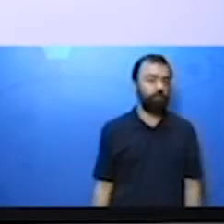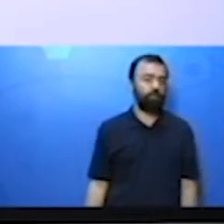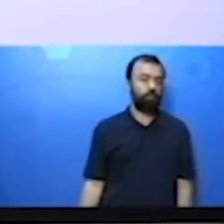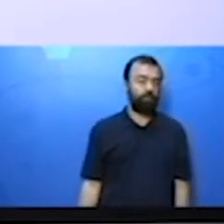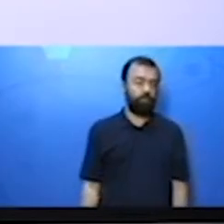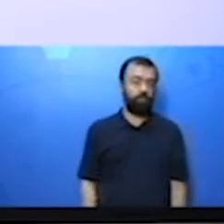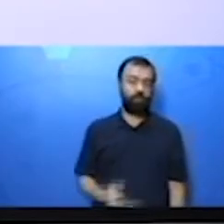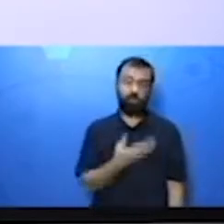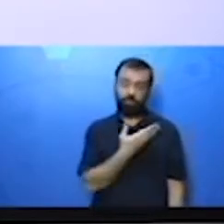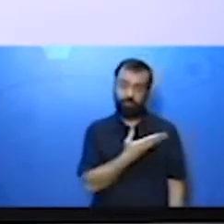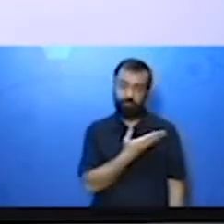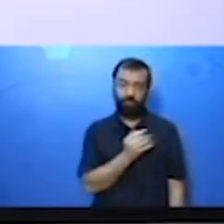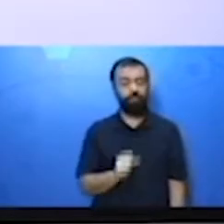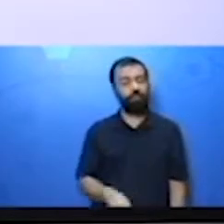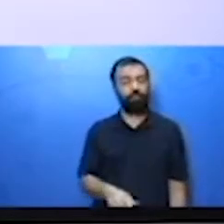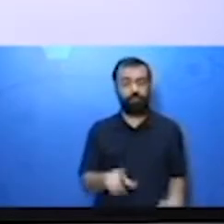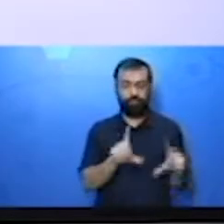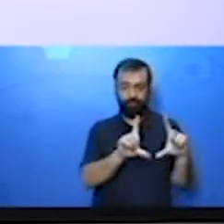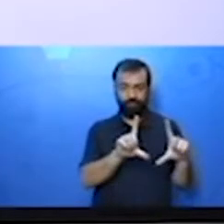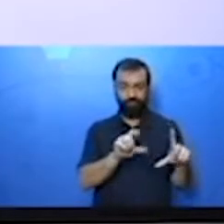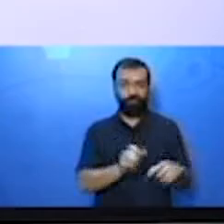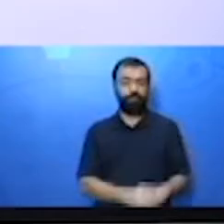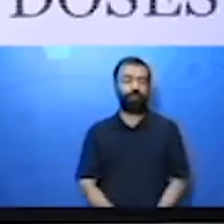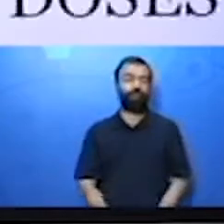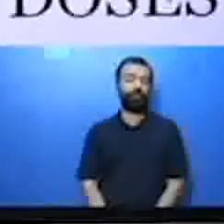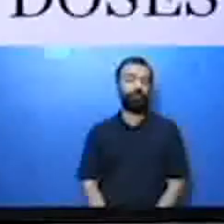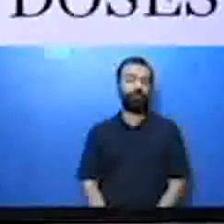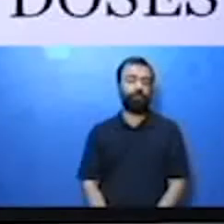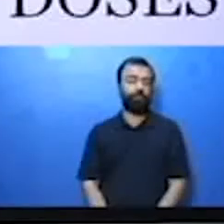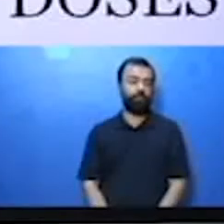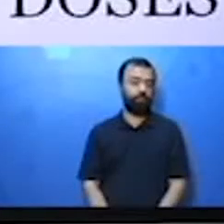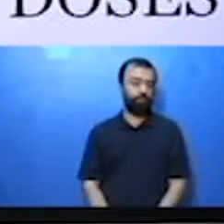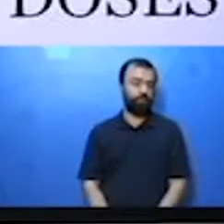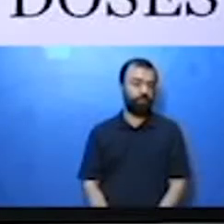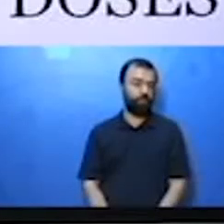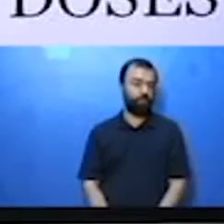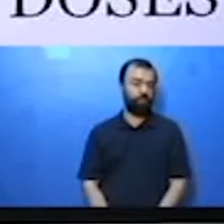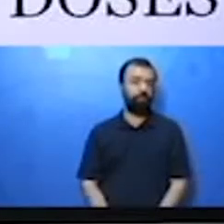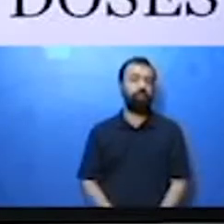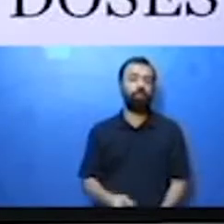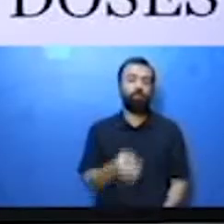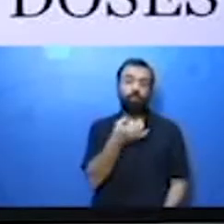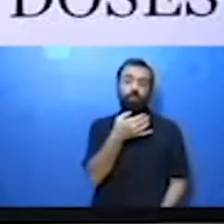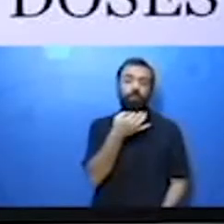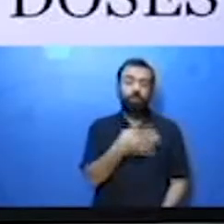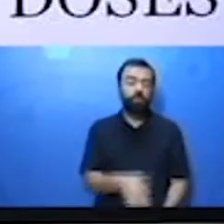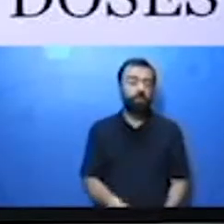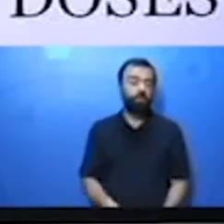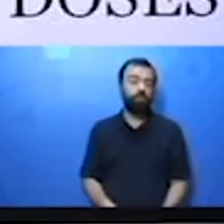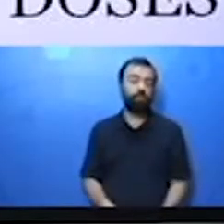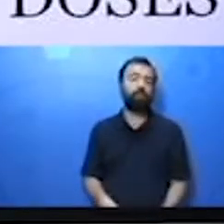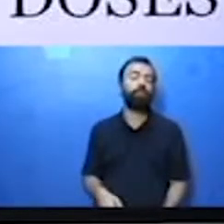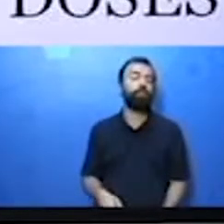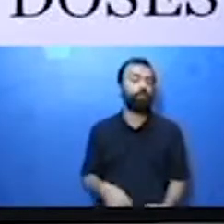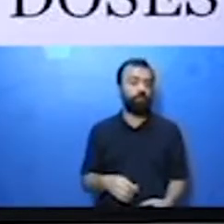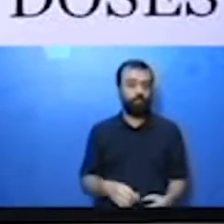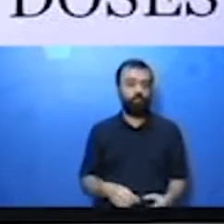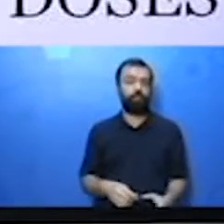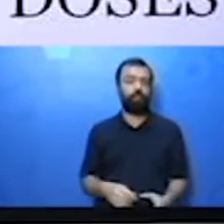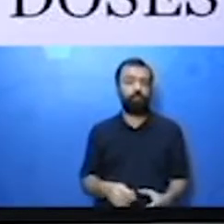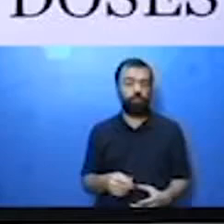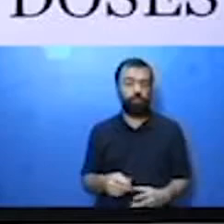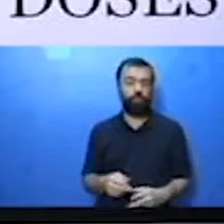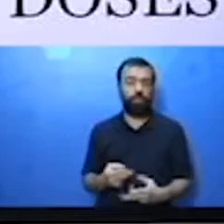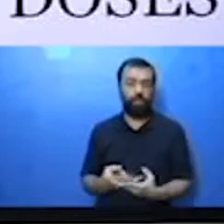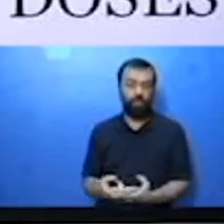Aí nós temos um remédio, né, a caixinha de um genérico. Os medicamentos têm efeitos benéficos e